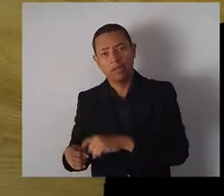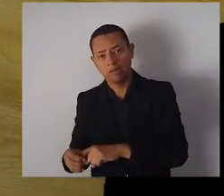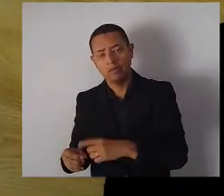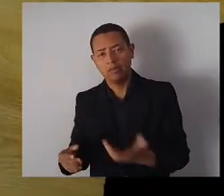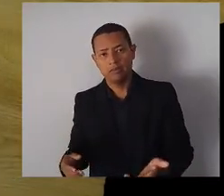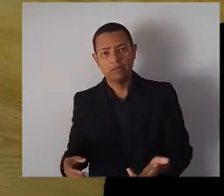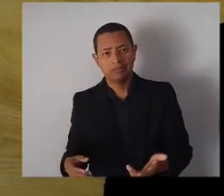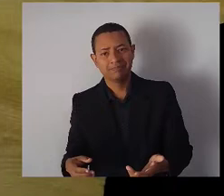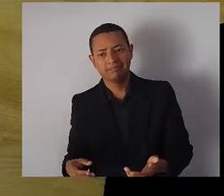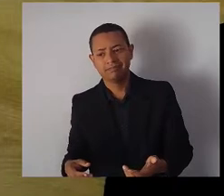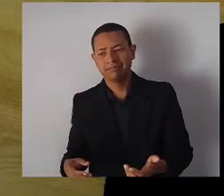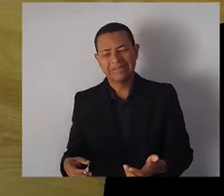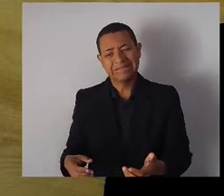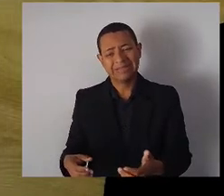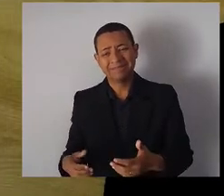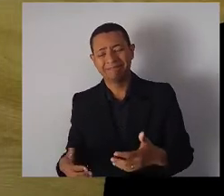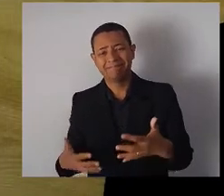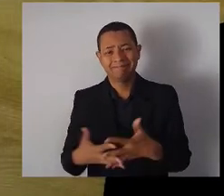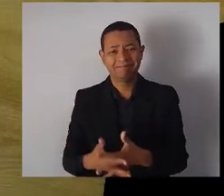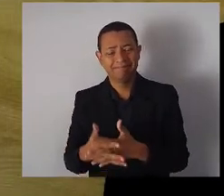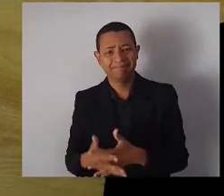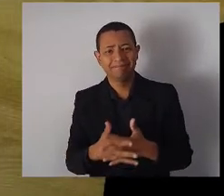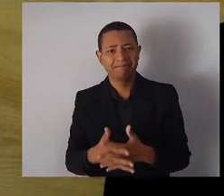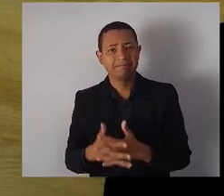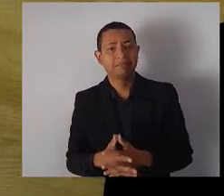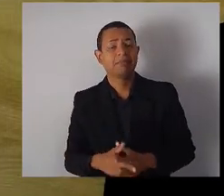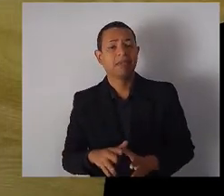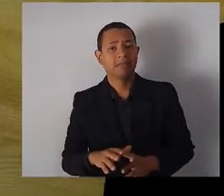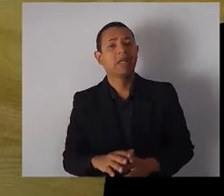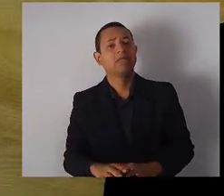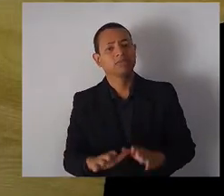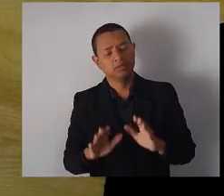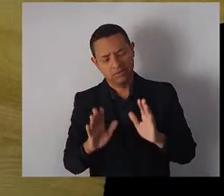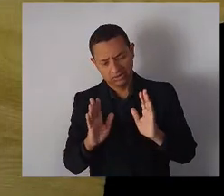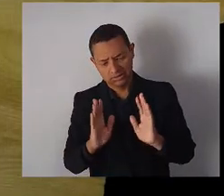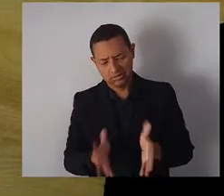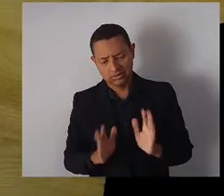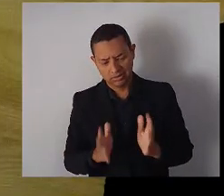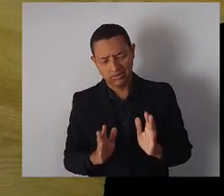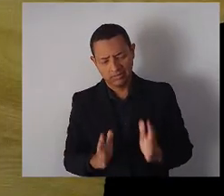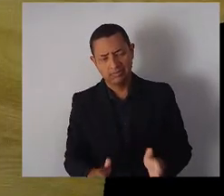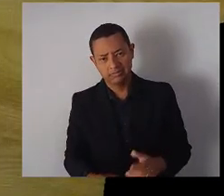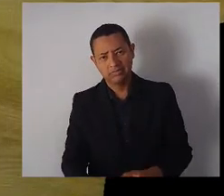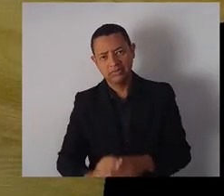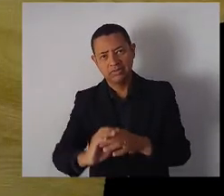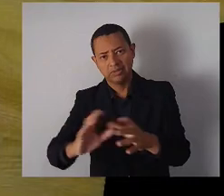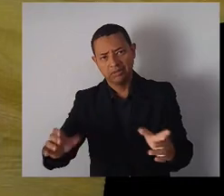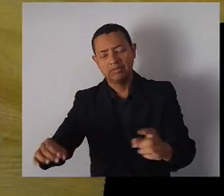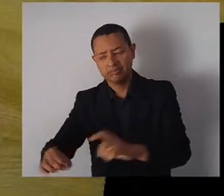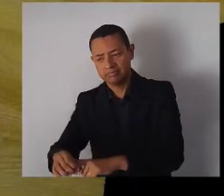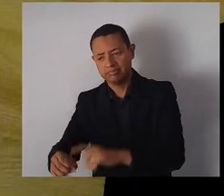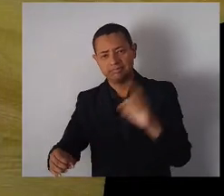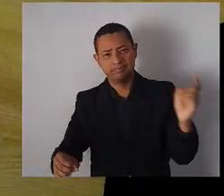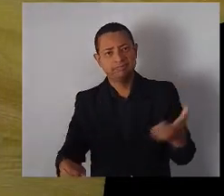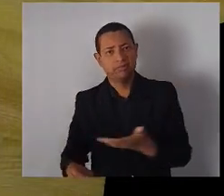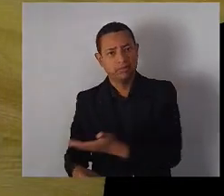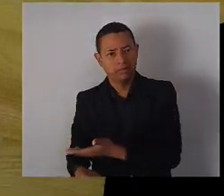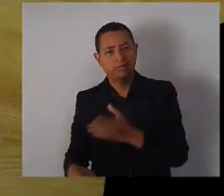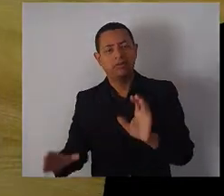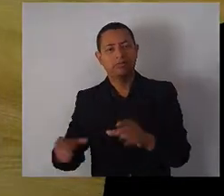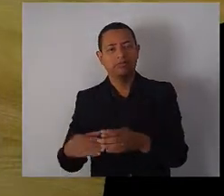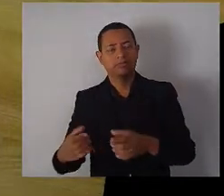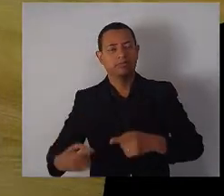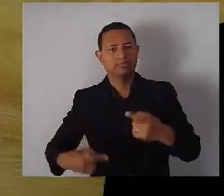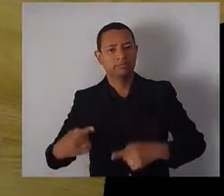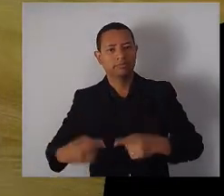impasse, mas que já estava configurado a justa causa para que ele pudesse se desfiliar do partido. Então,